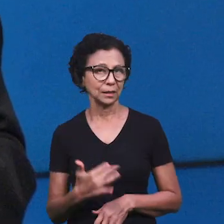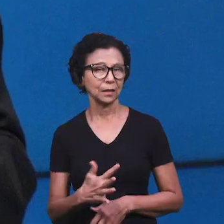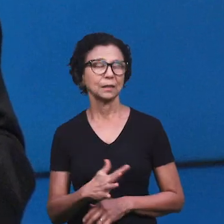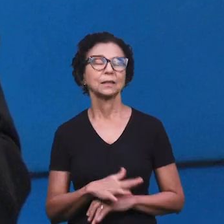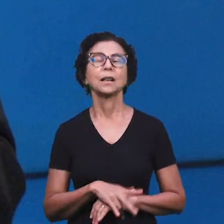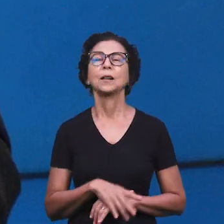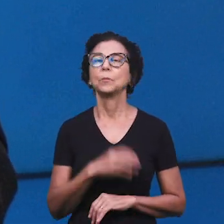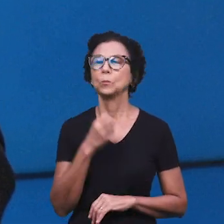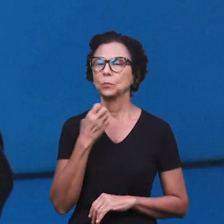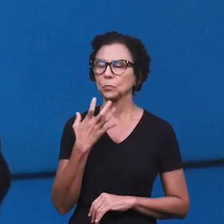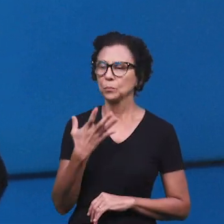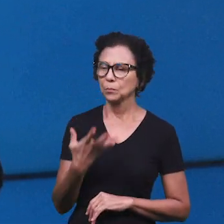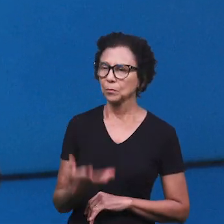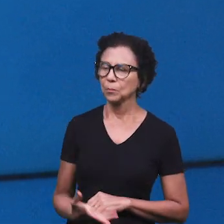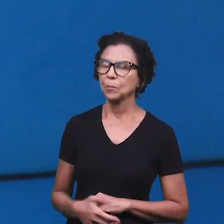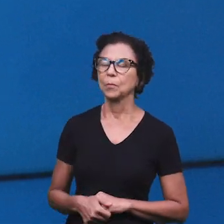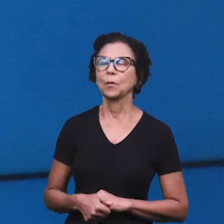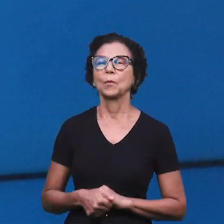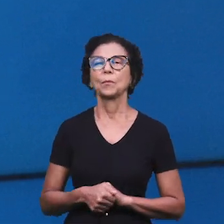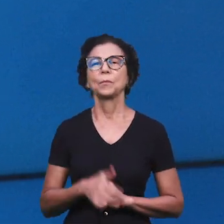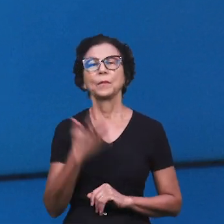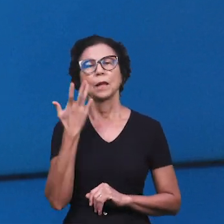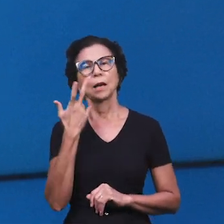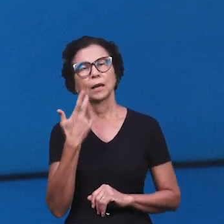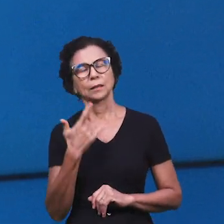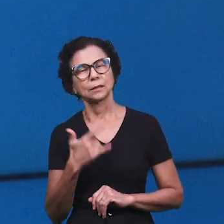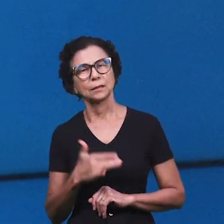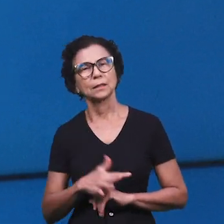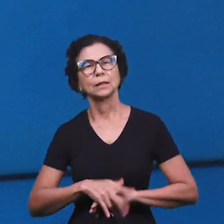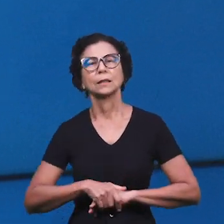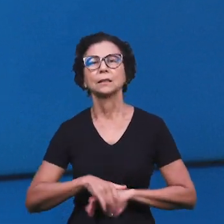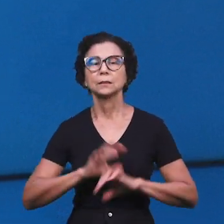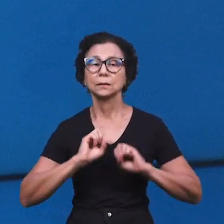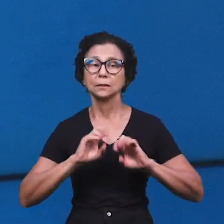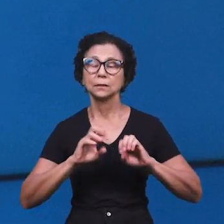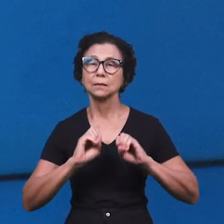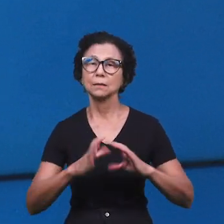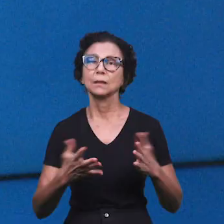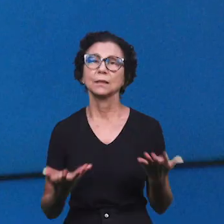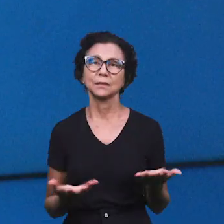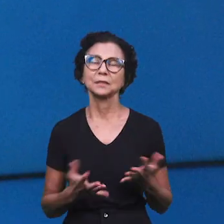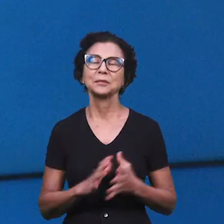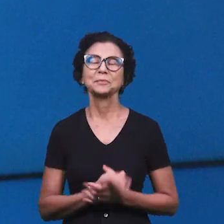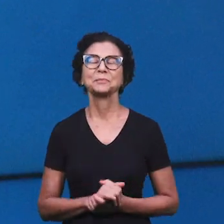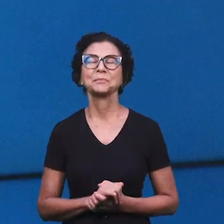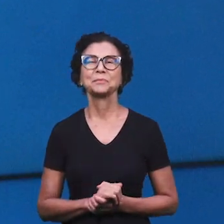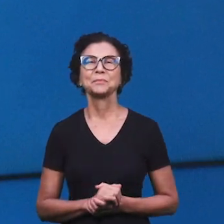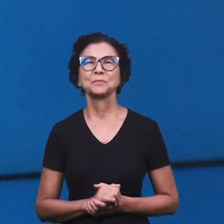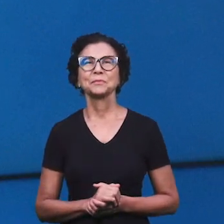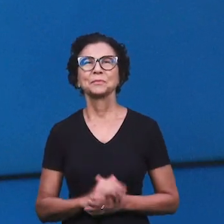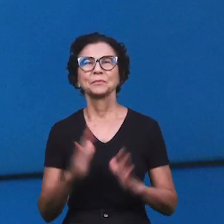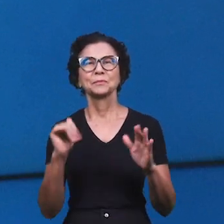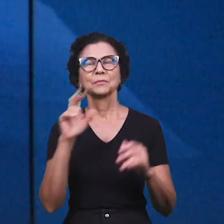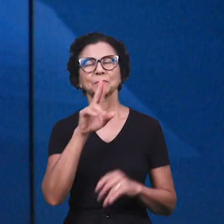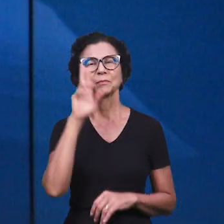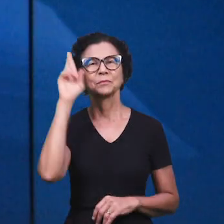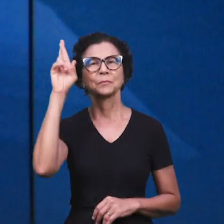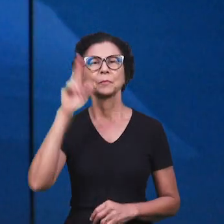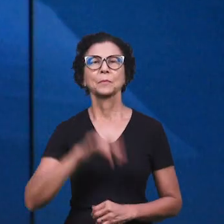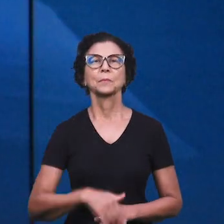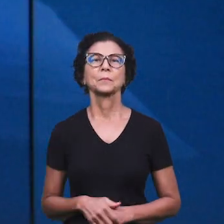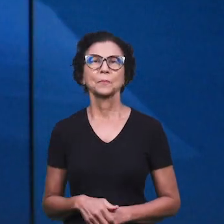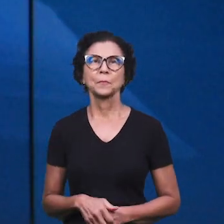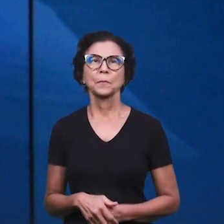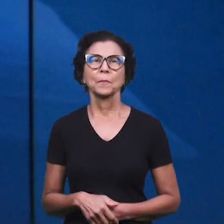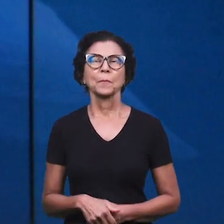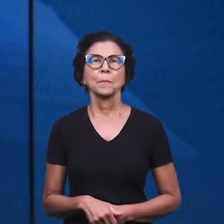Senhor. E essa é a nossa grande lição que nós temos dos nossos bebês da igreja. Que bênção, louvado seja Deus. Amém,